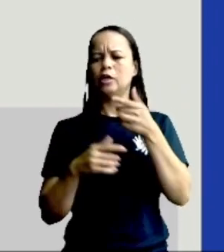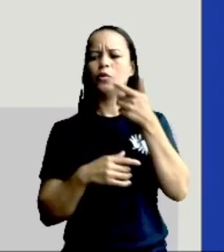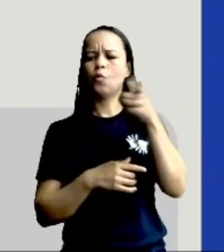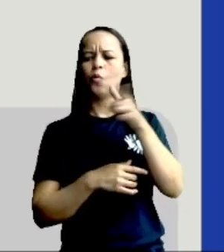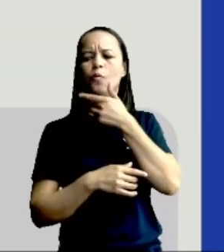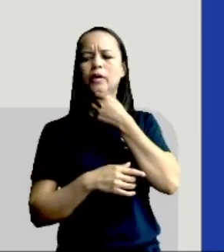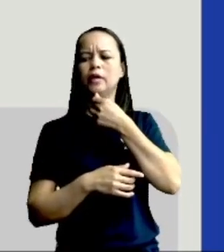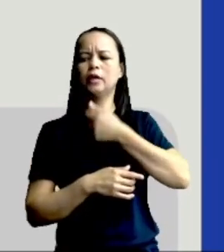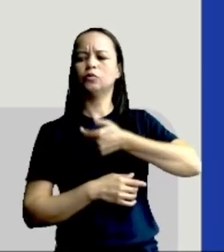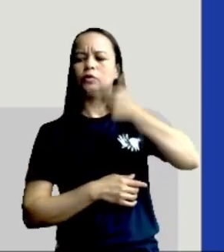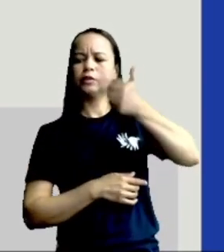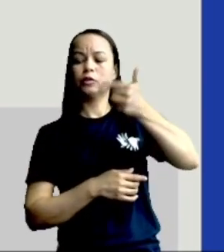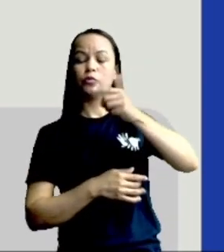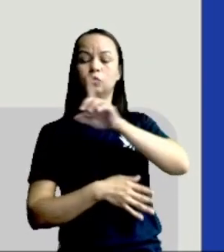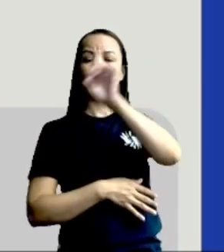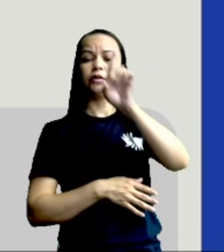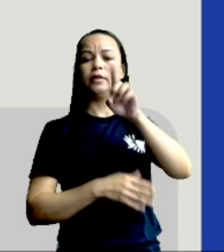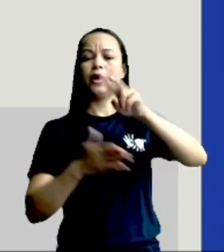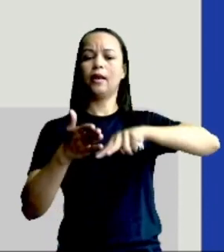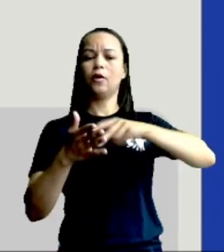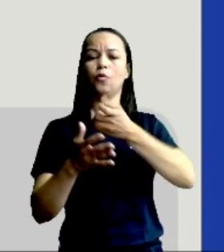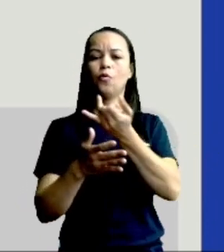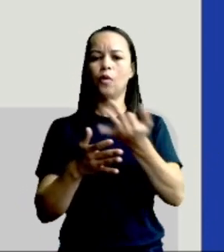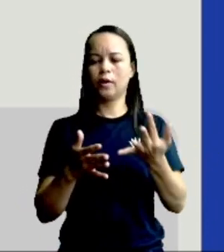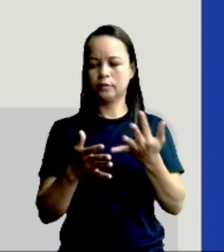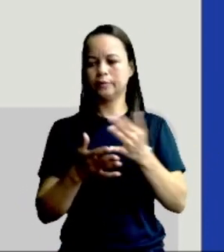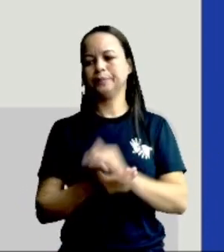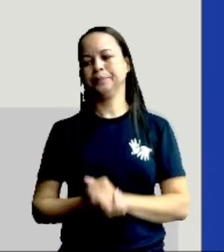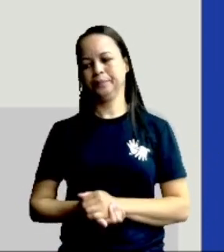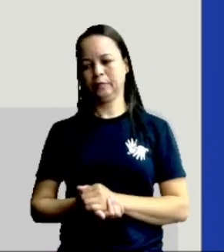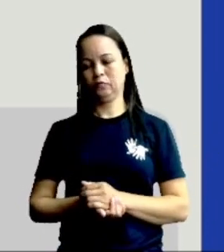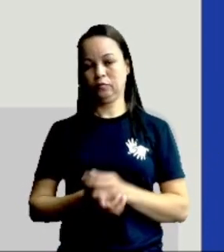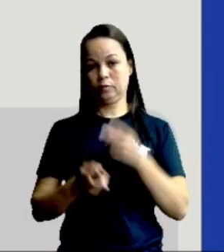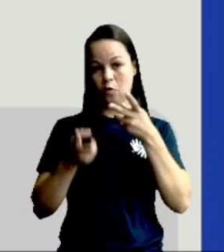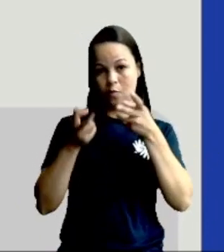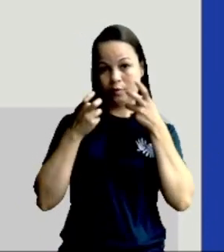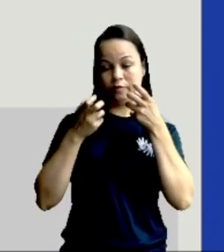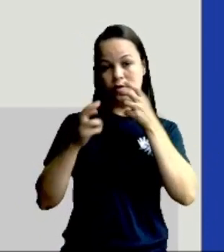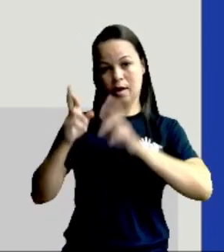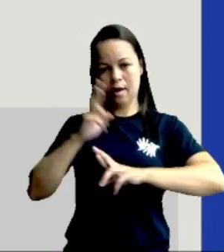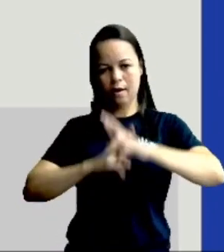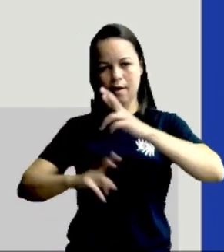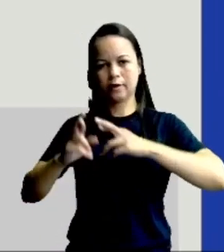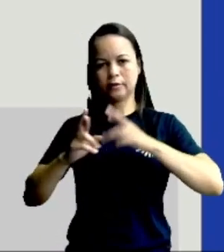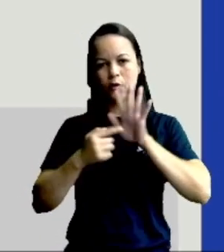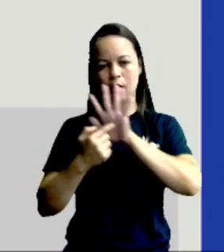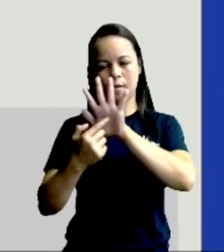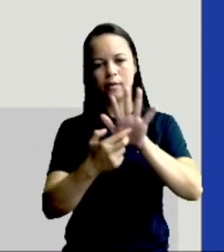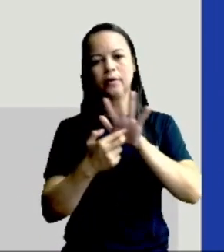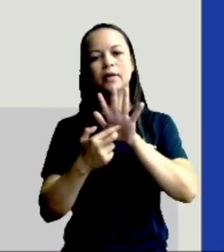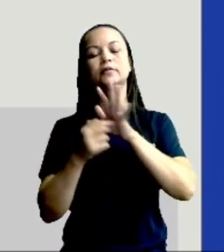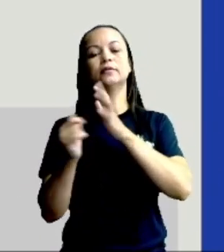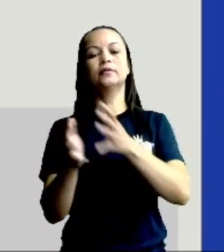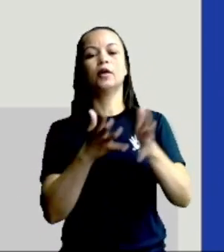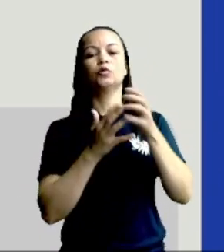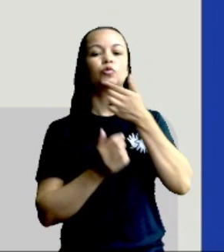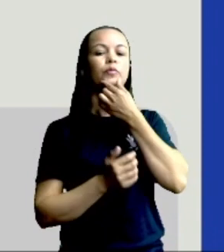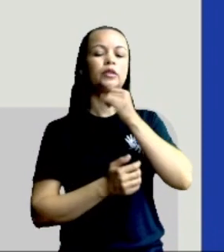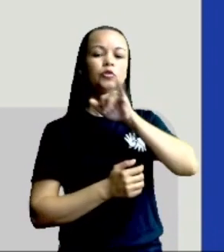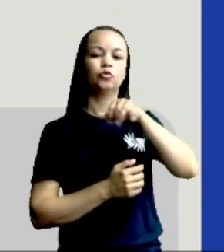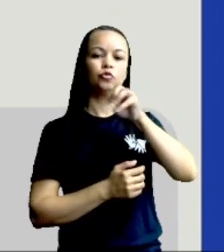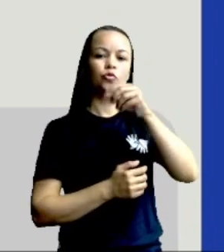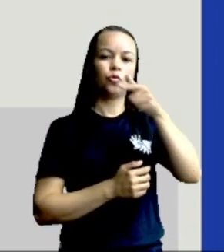Lucas leram, né? Então, vamos ver aí essa relação agora dessa representação de João. João, primeiro